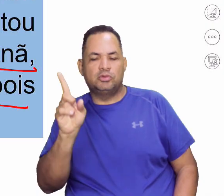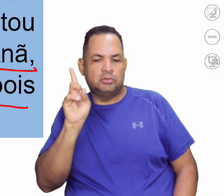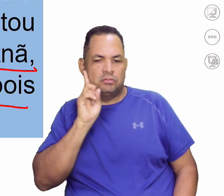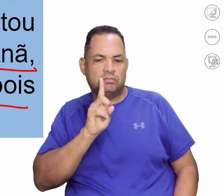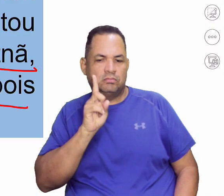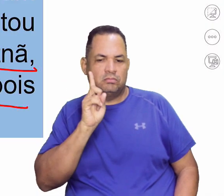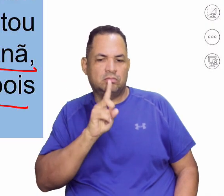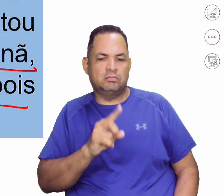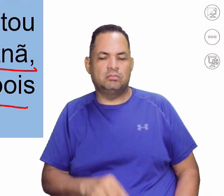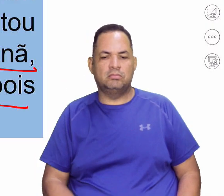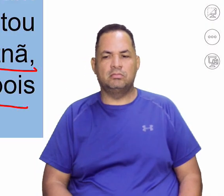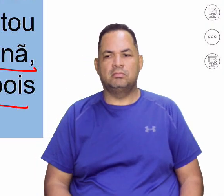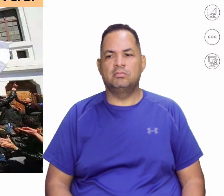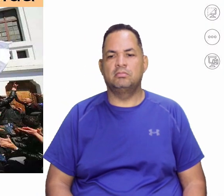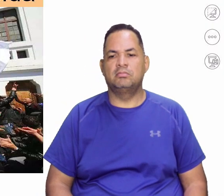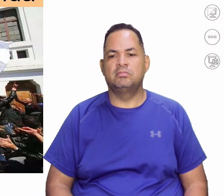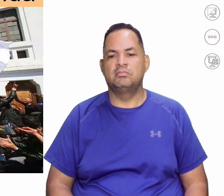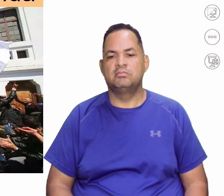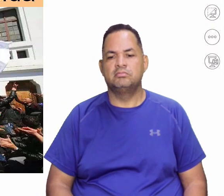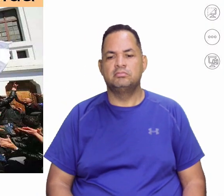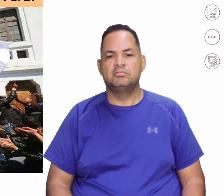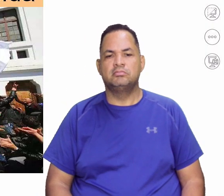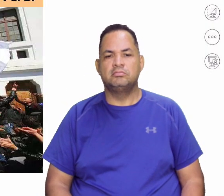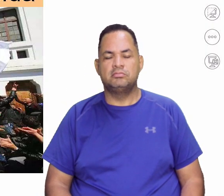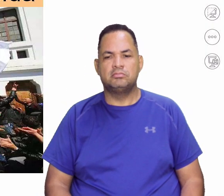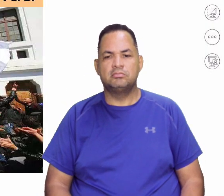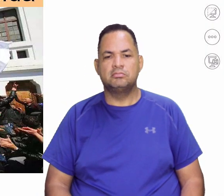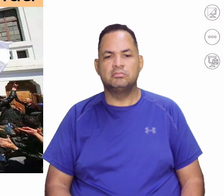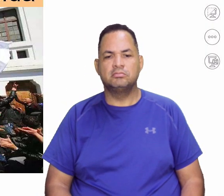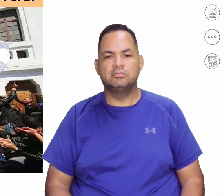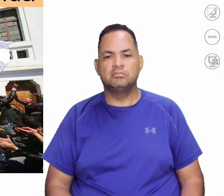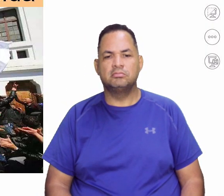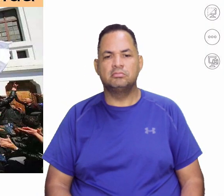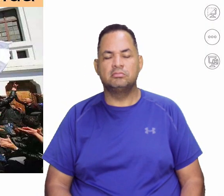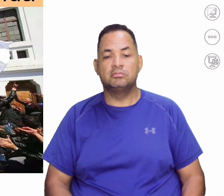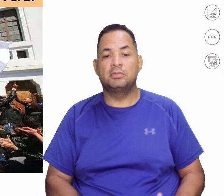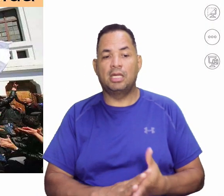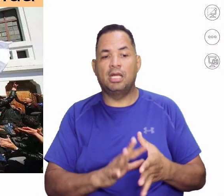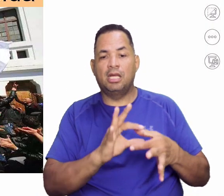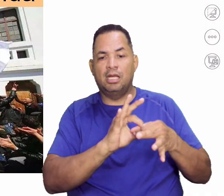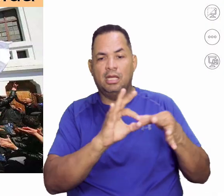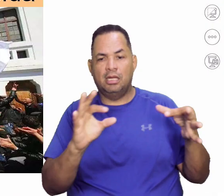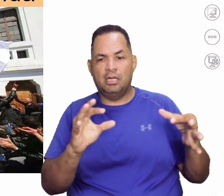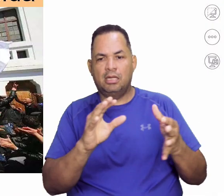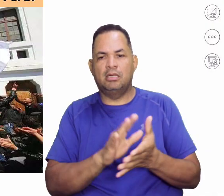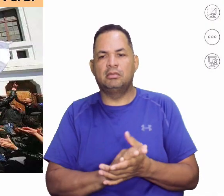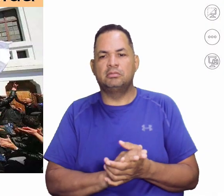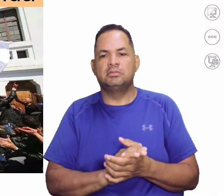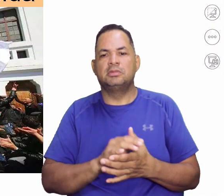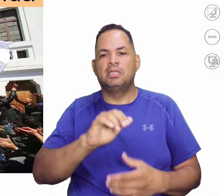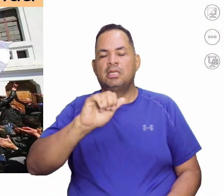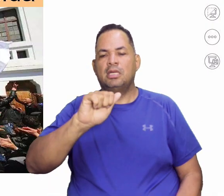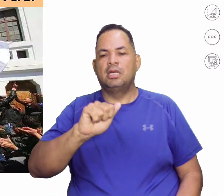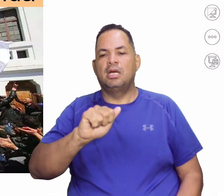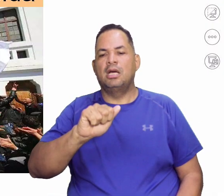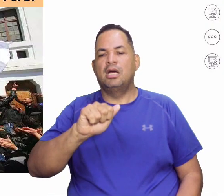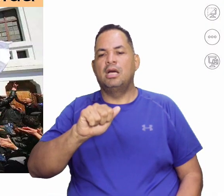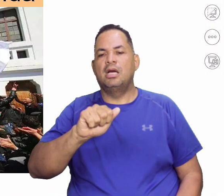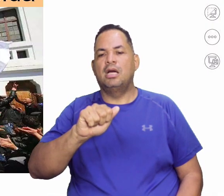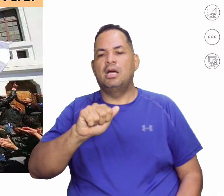Unidos. E aqui nós vamos falar agora da independência da Argélia, porque é muito interessante. Vamos